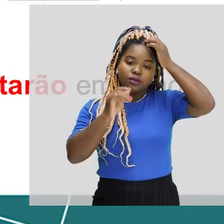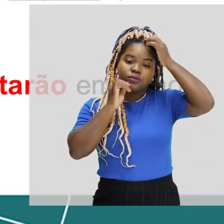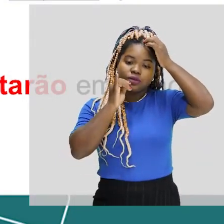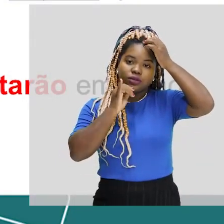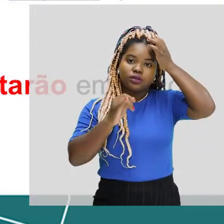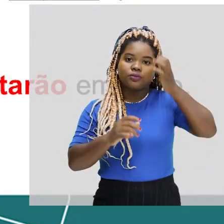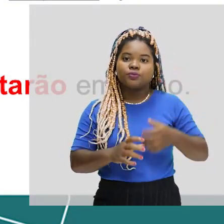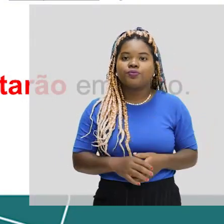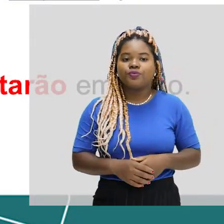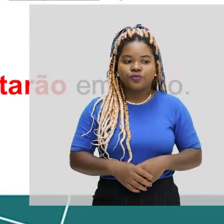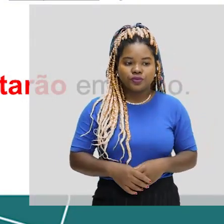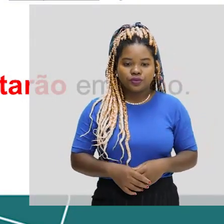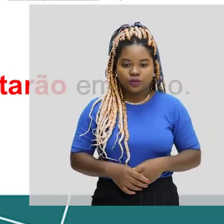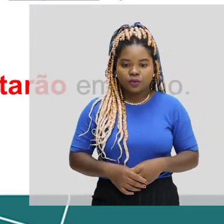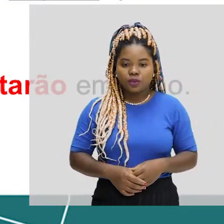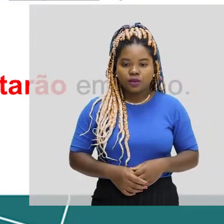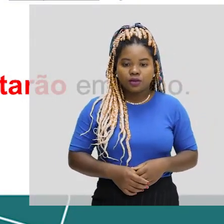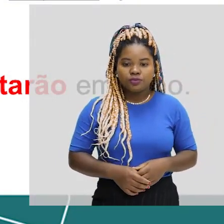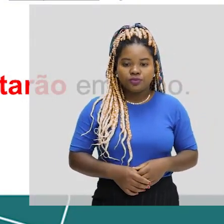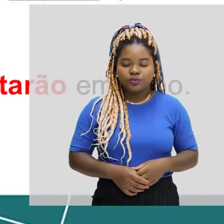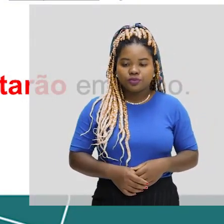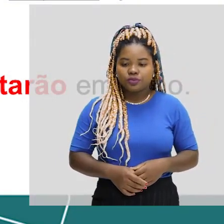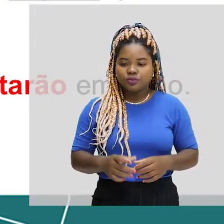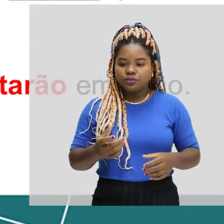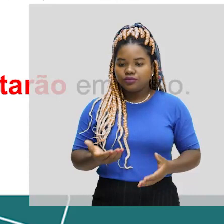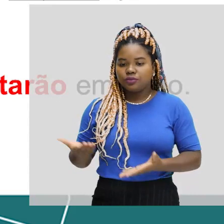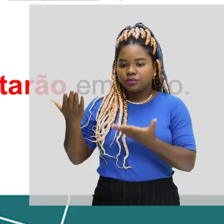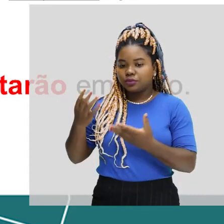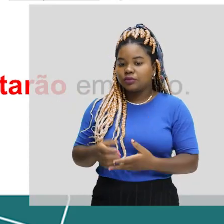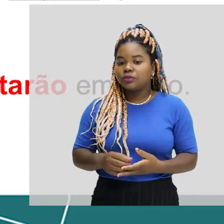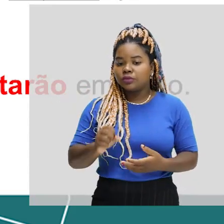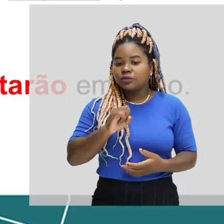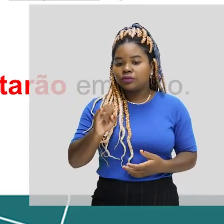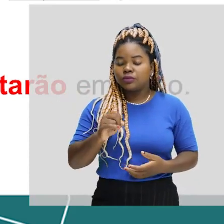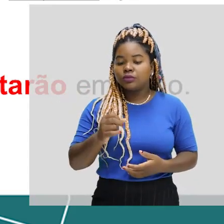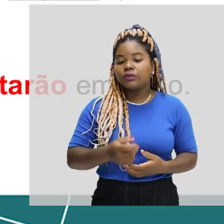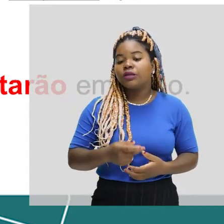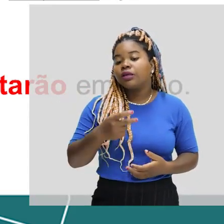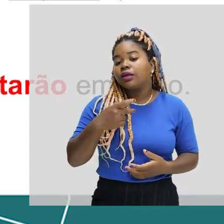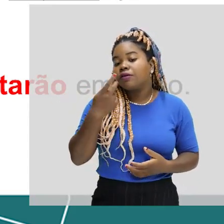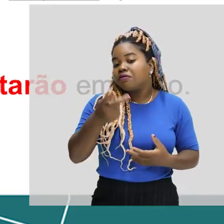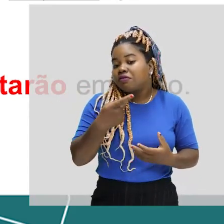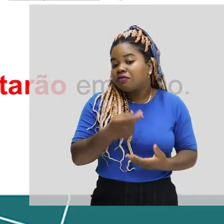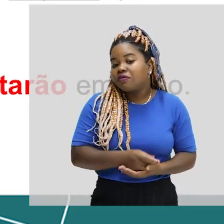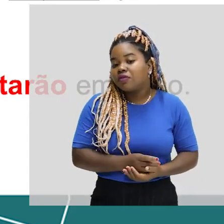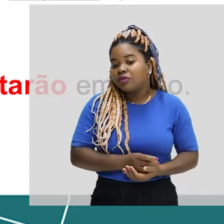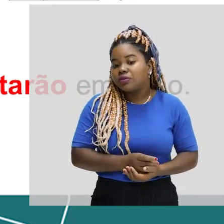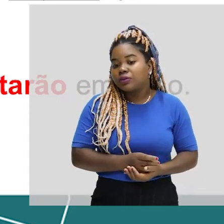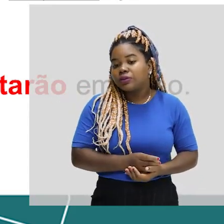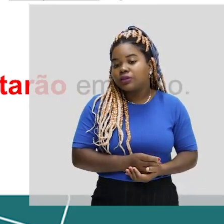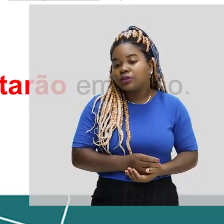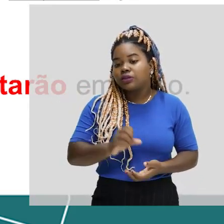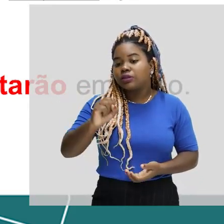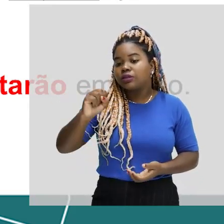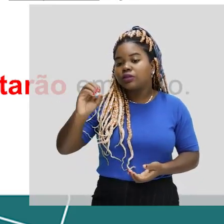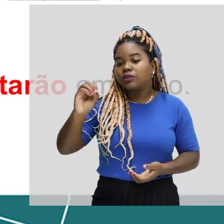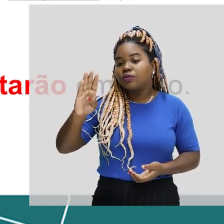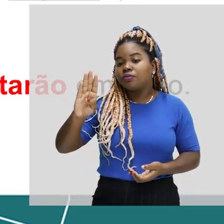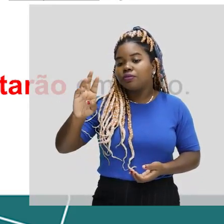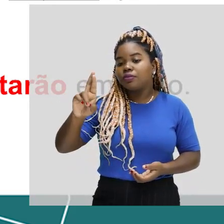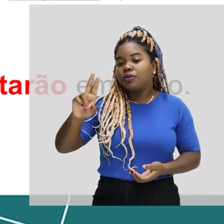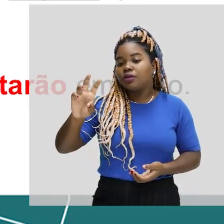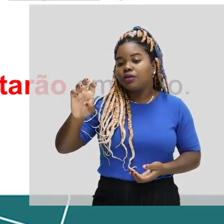helicópteros sobrevoaram a região. Se a pessoa falar 2 helicópteros, sobrevoa,